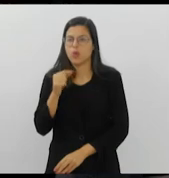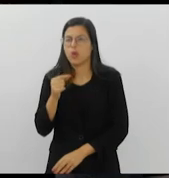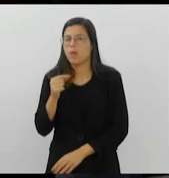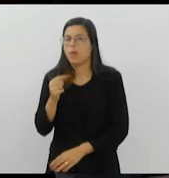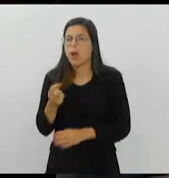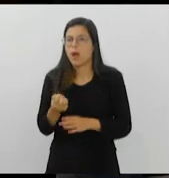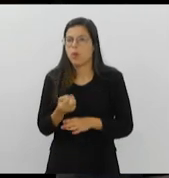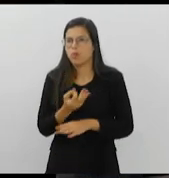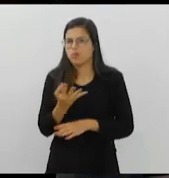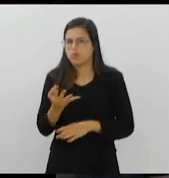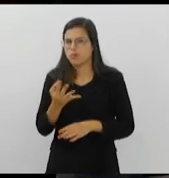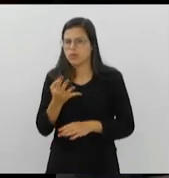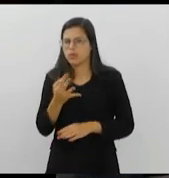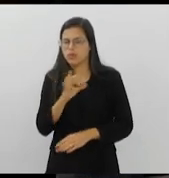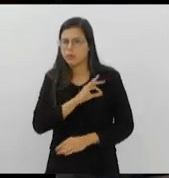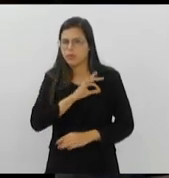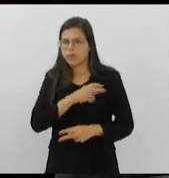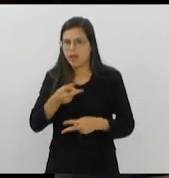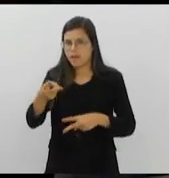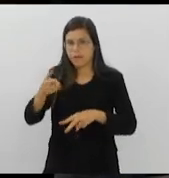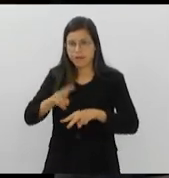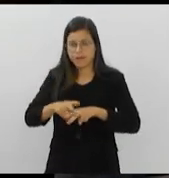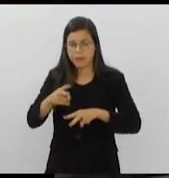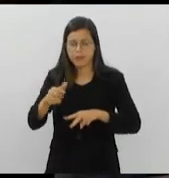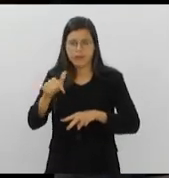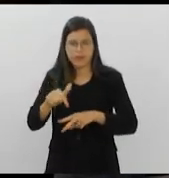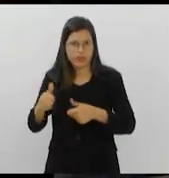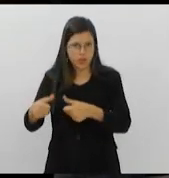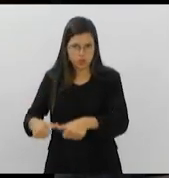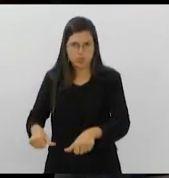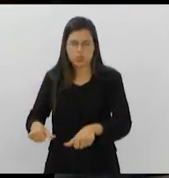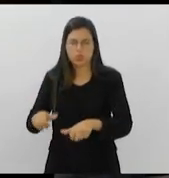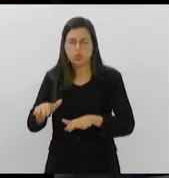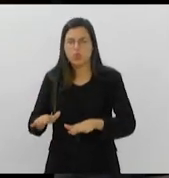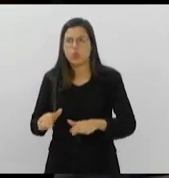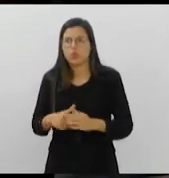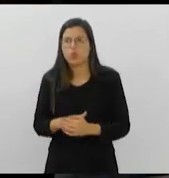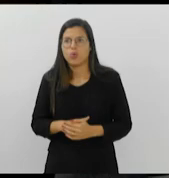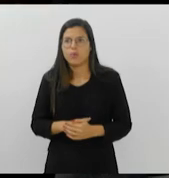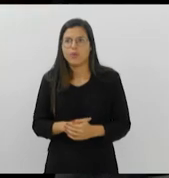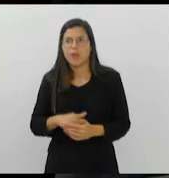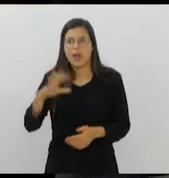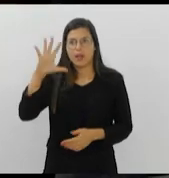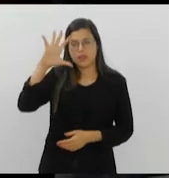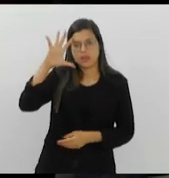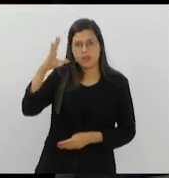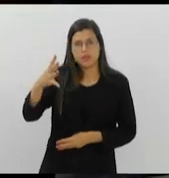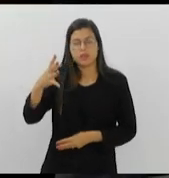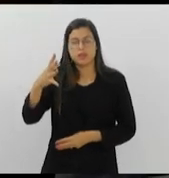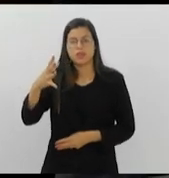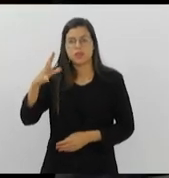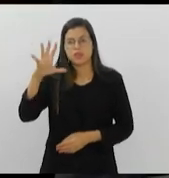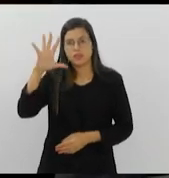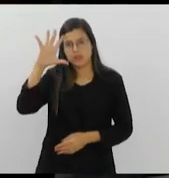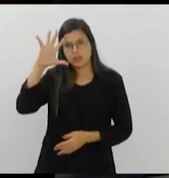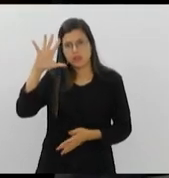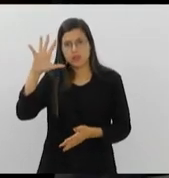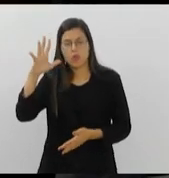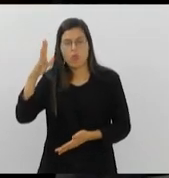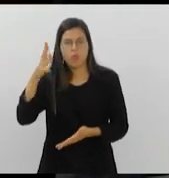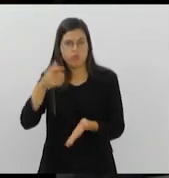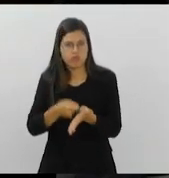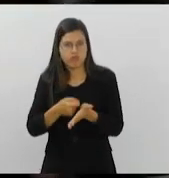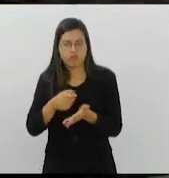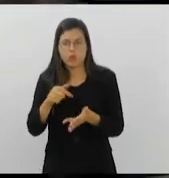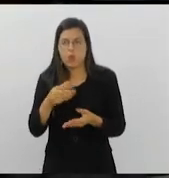e estimulados dentro do projeto, quando isso foi decidido, a decisão foi tomada também diante de um quadro de agentes civis